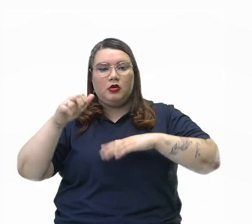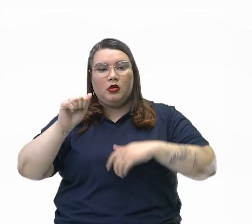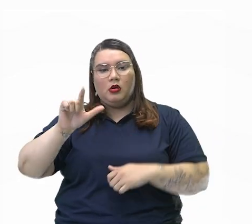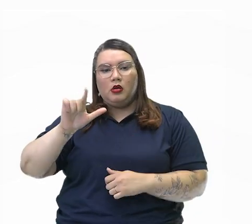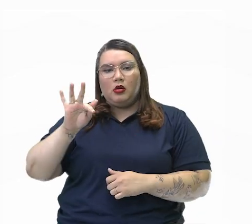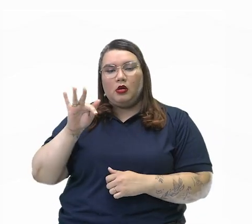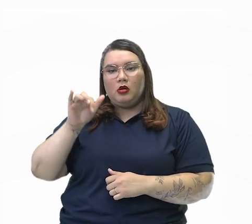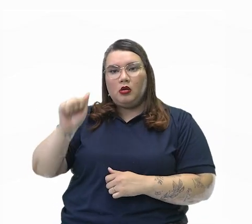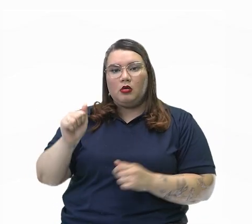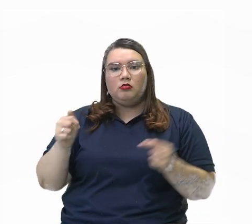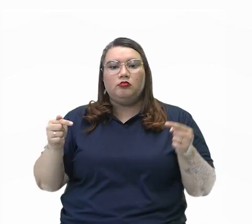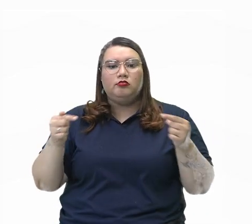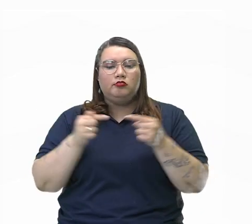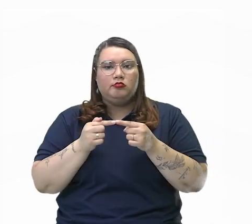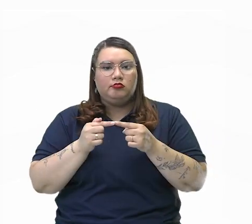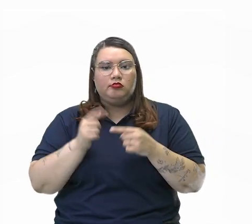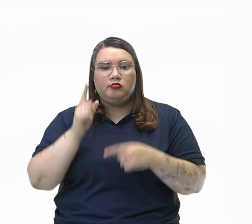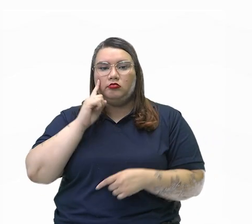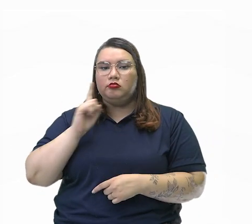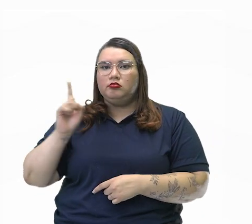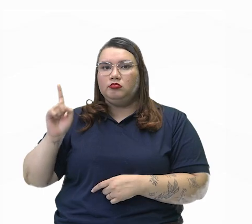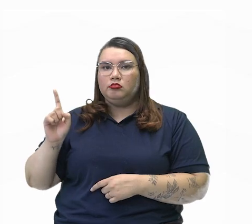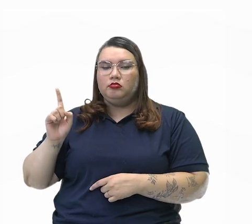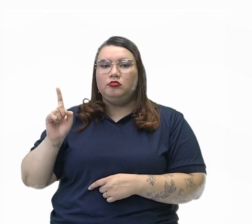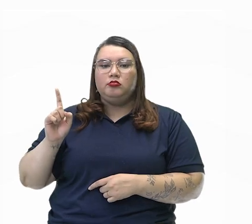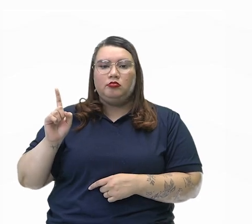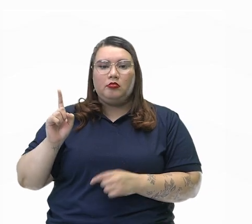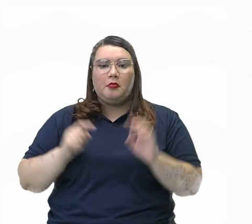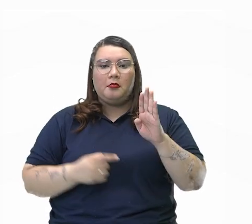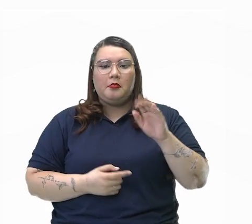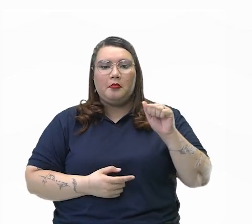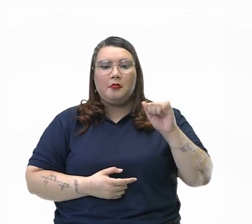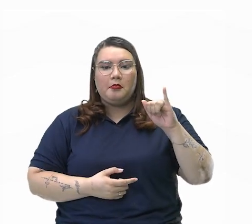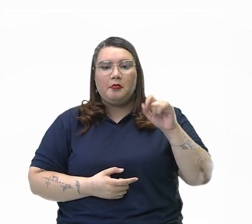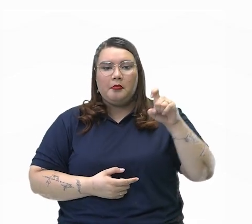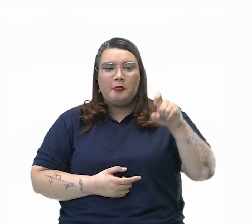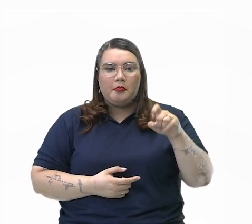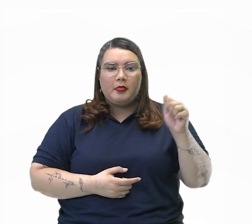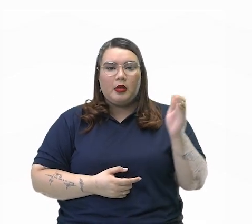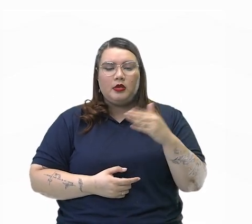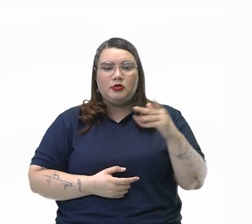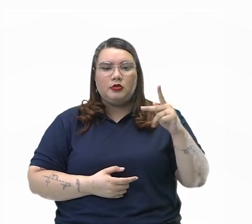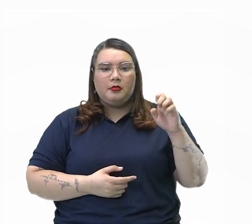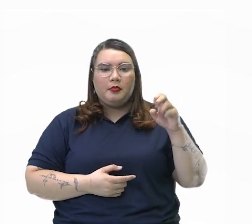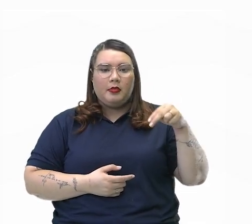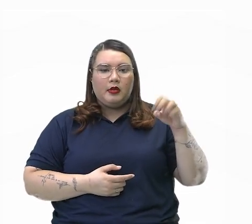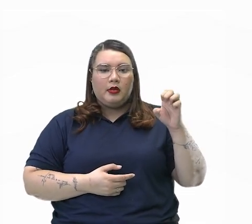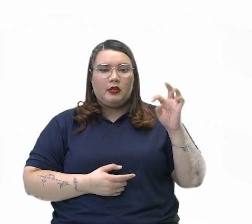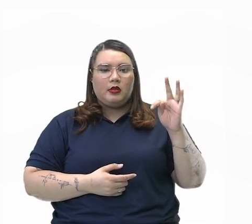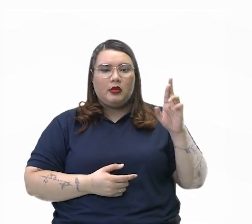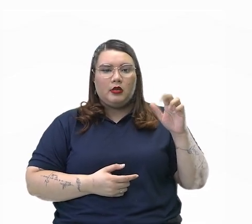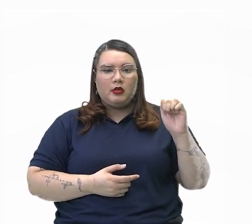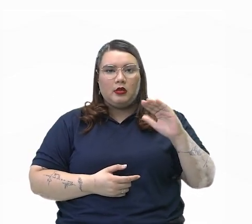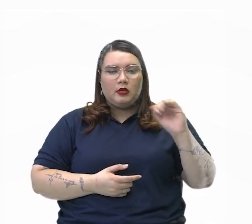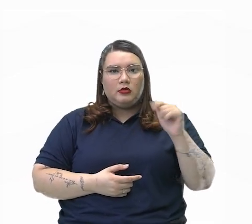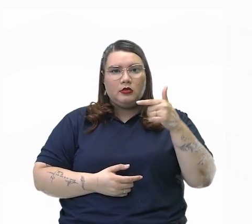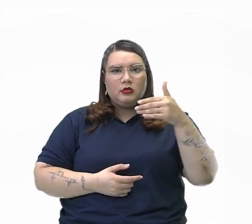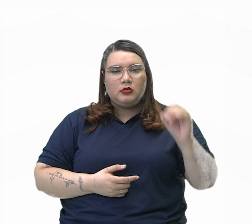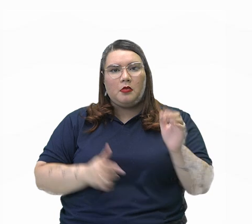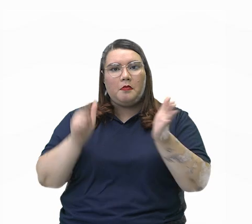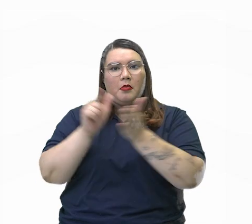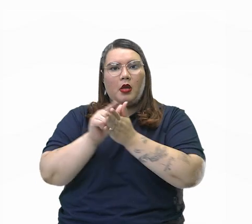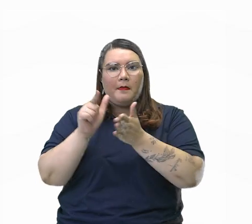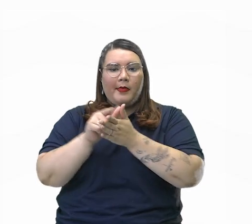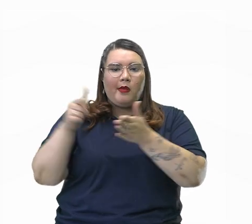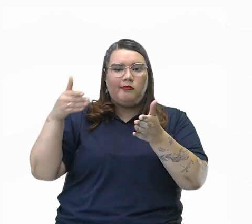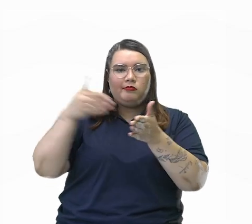radiação alfa, como representa aí, baixa penetração, barrada por papel. Daqui a